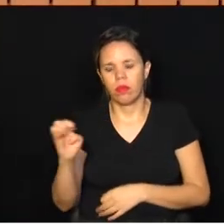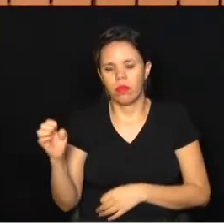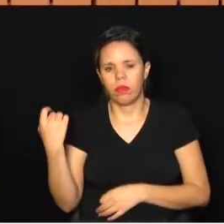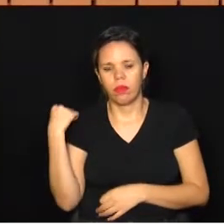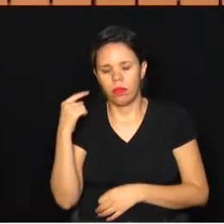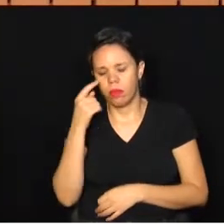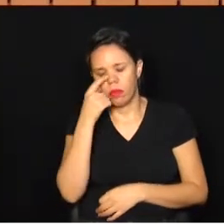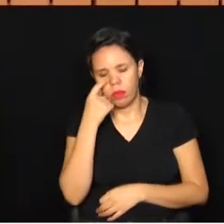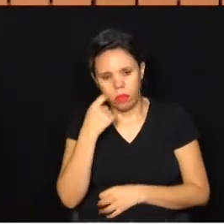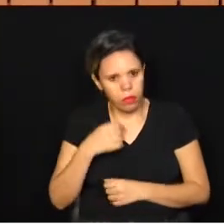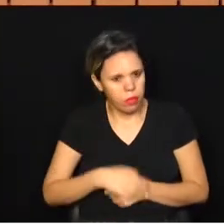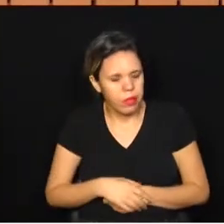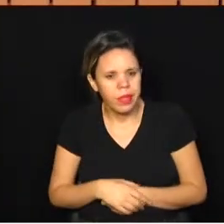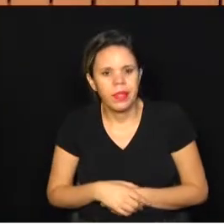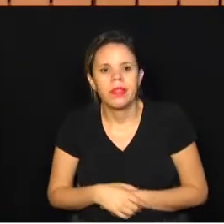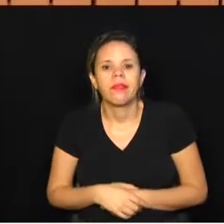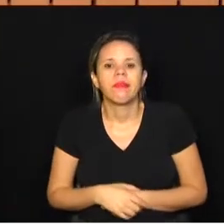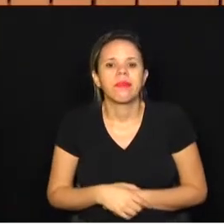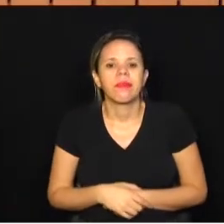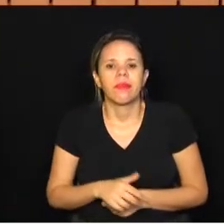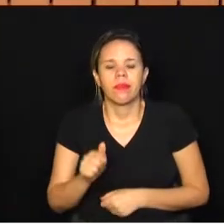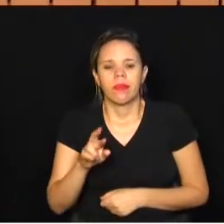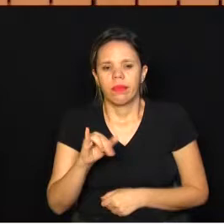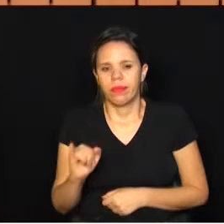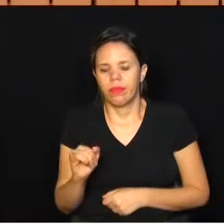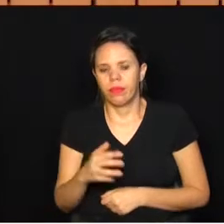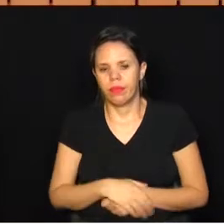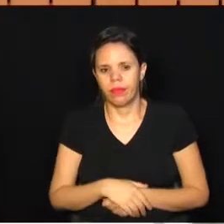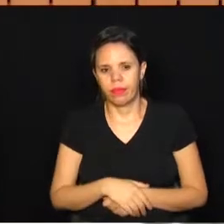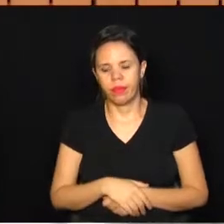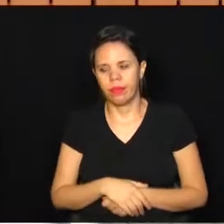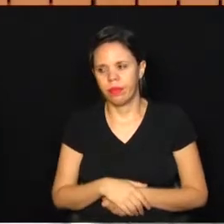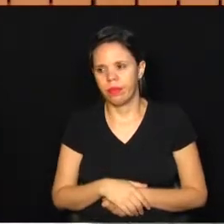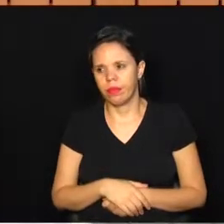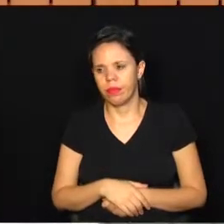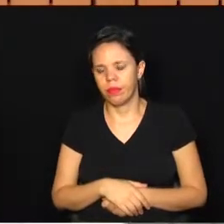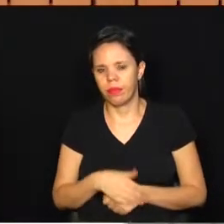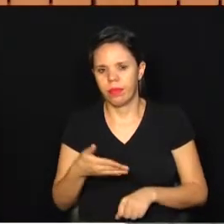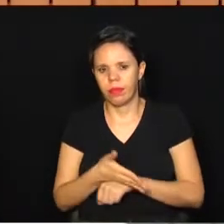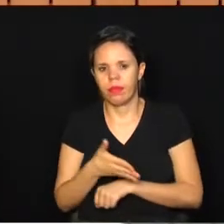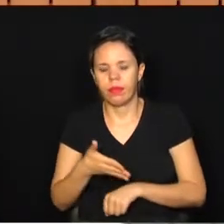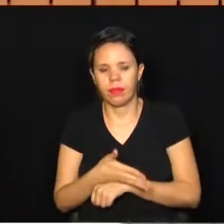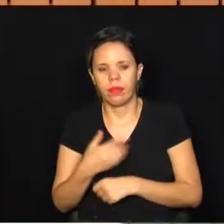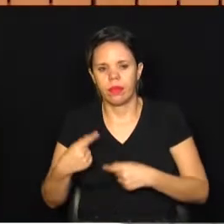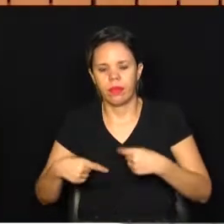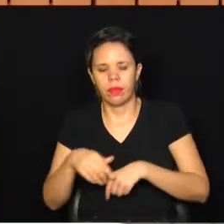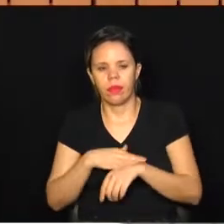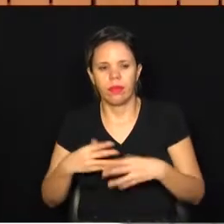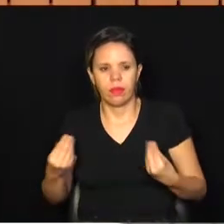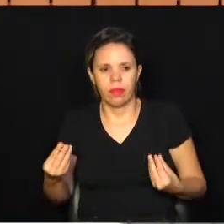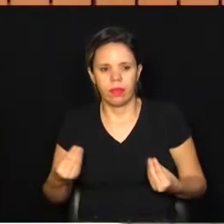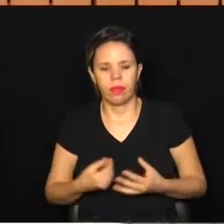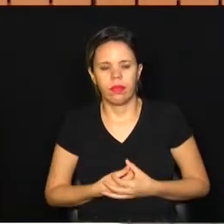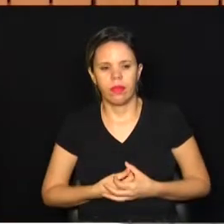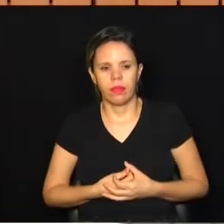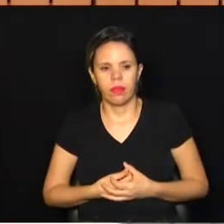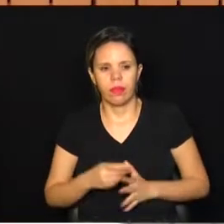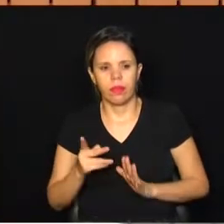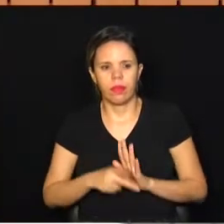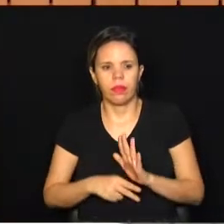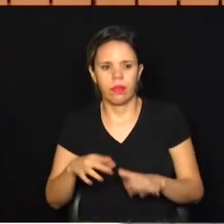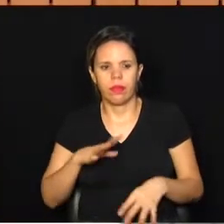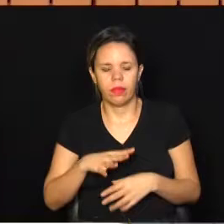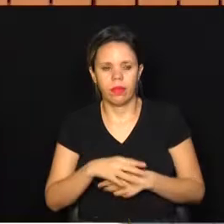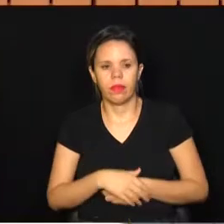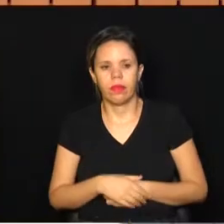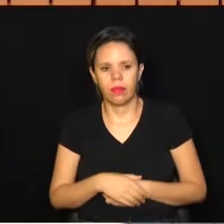Ele e o Ari Fernandes, arquiteto, participaram e discutiram muito o planejamento da cidade.